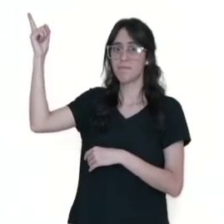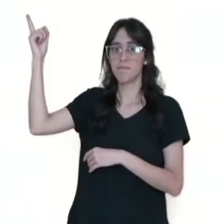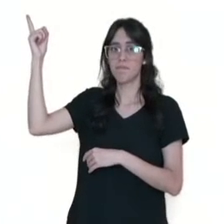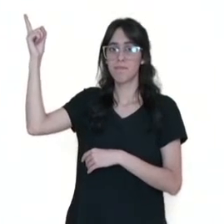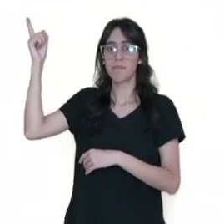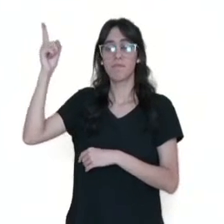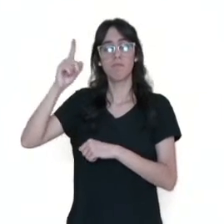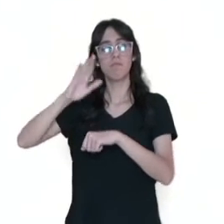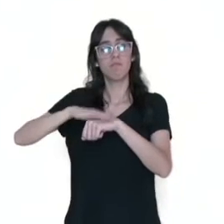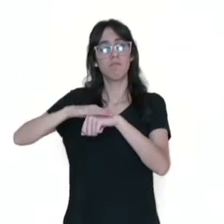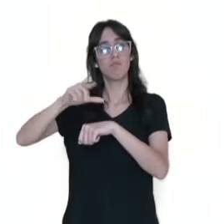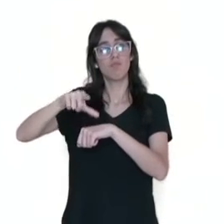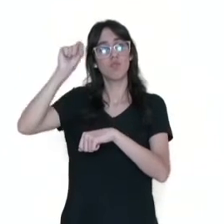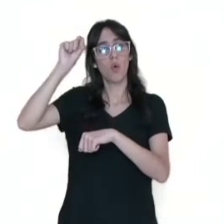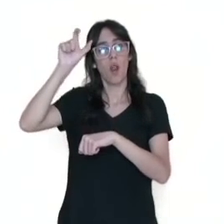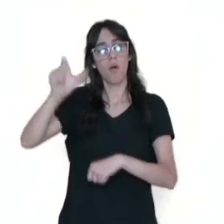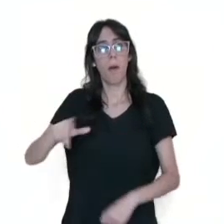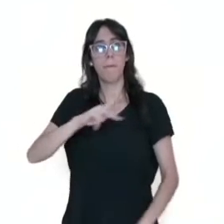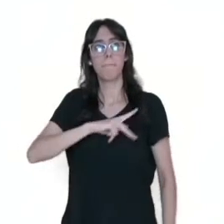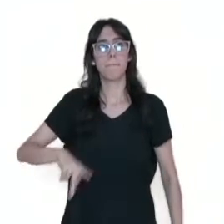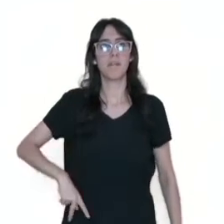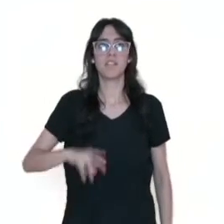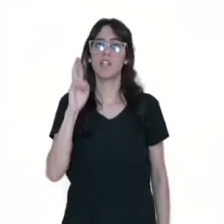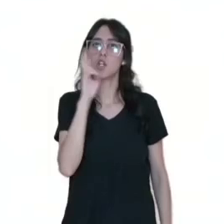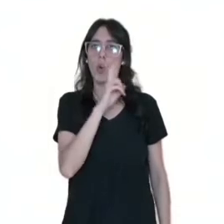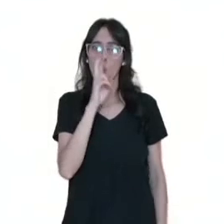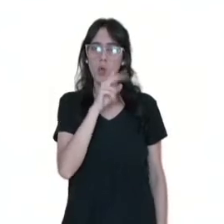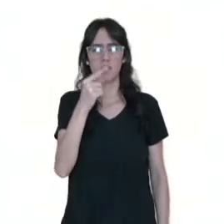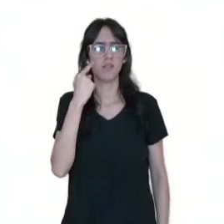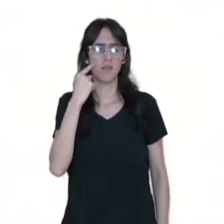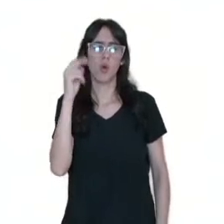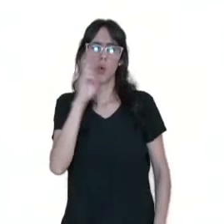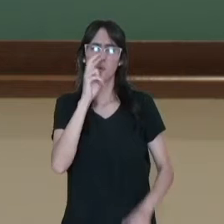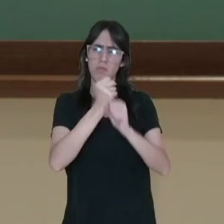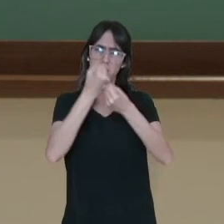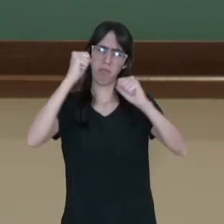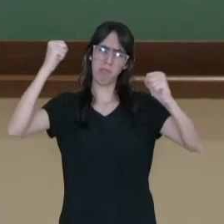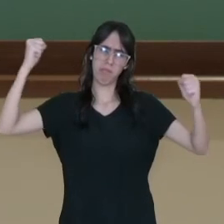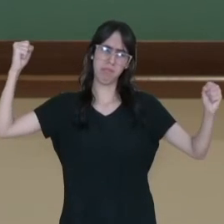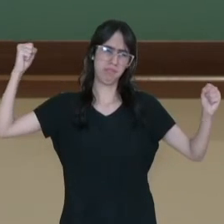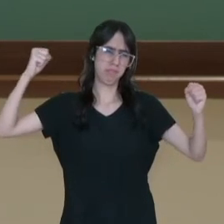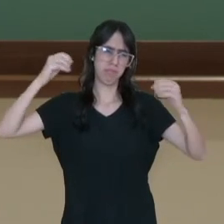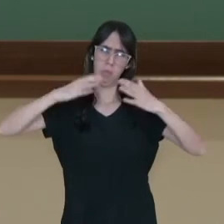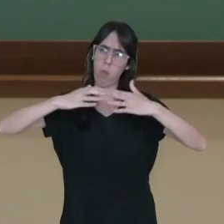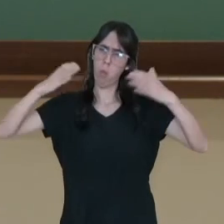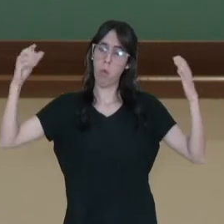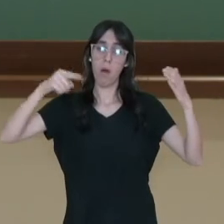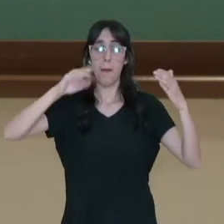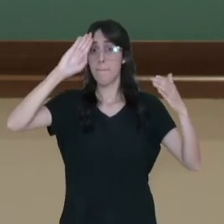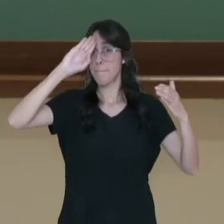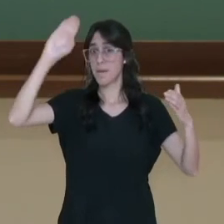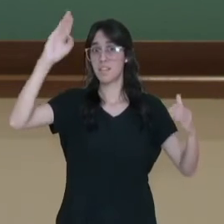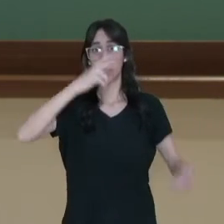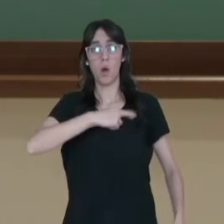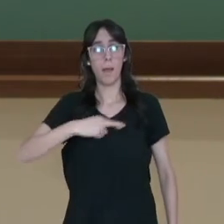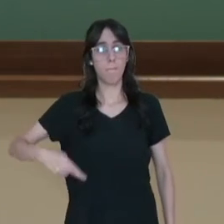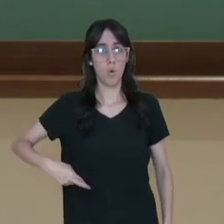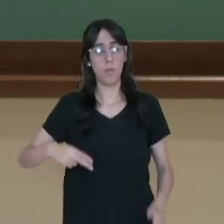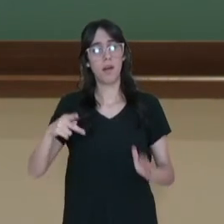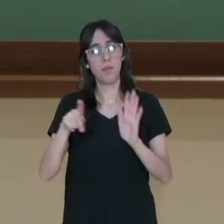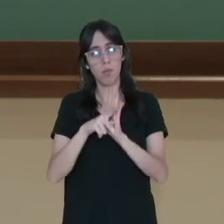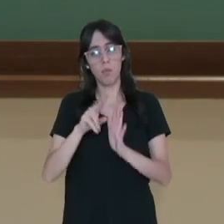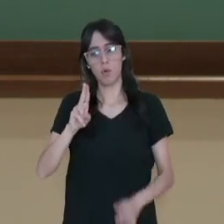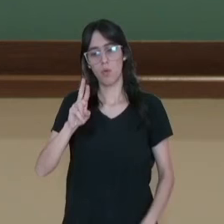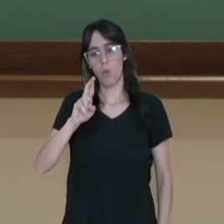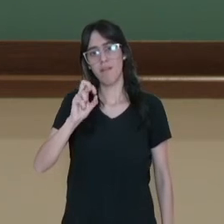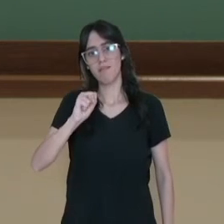escolhido presidente da Rússia. E a Rússia, você já viu pelo tamanho e tudo aí, a principal república dentro da União Soviética.